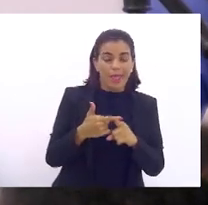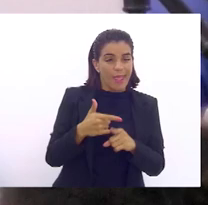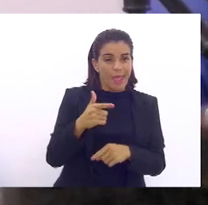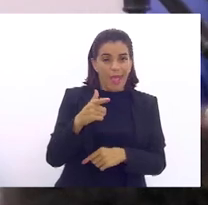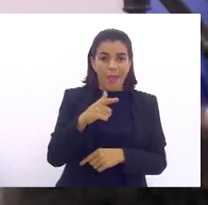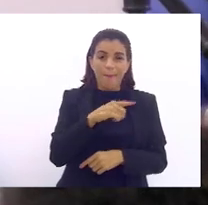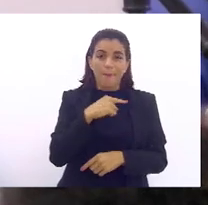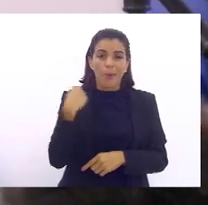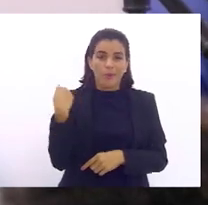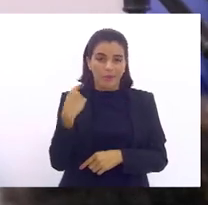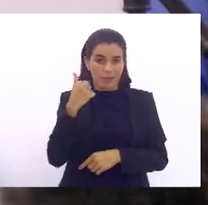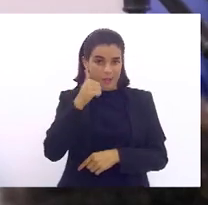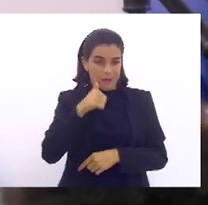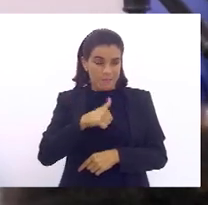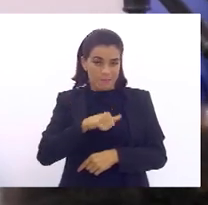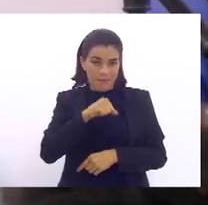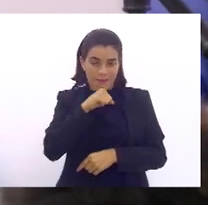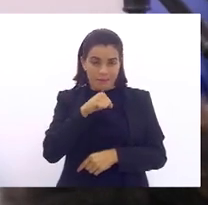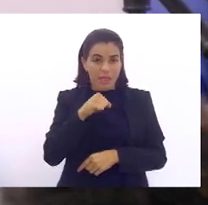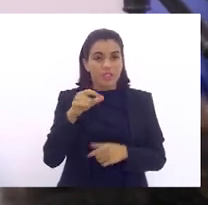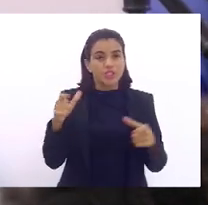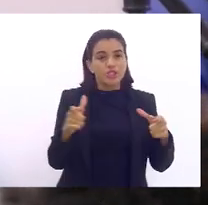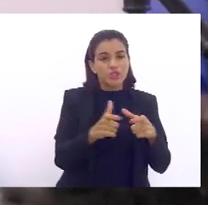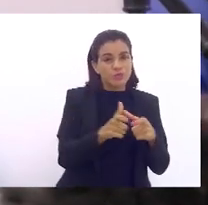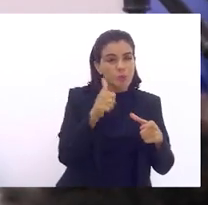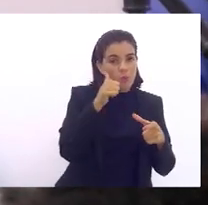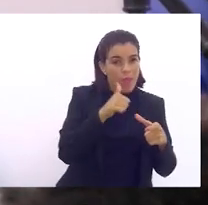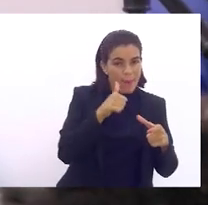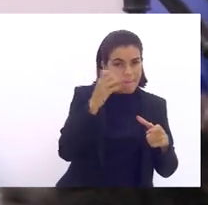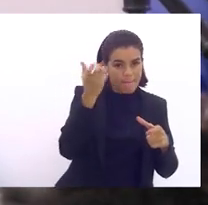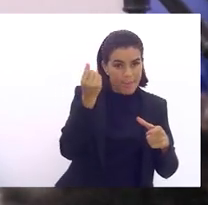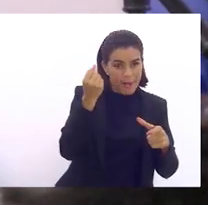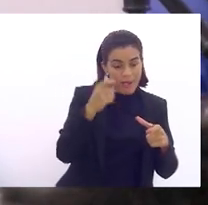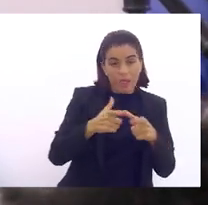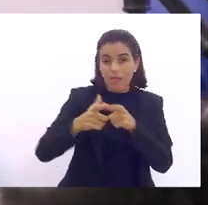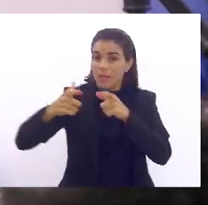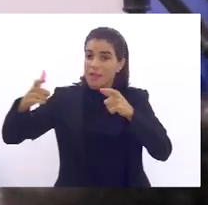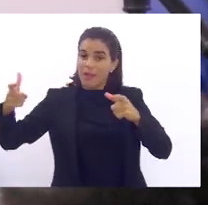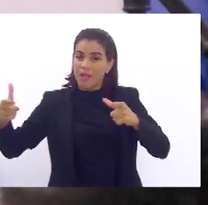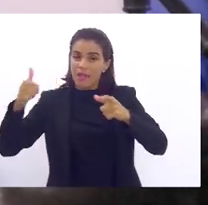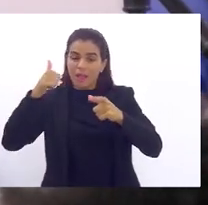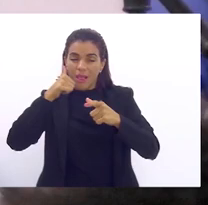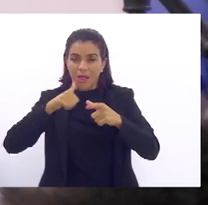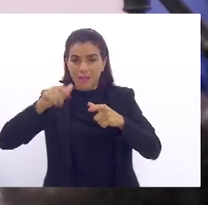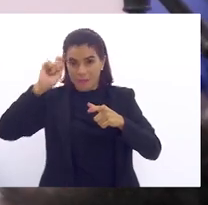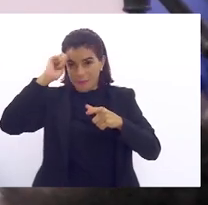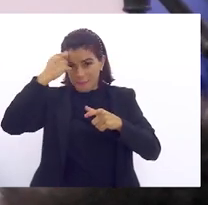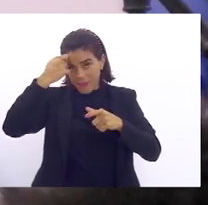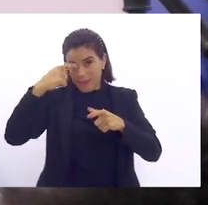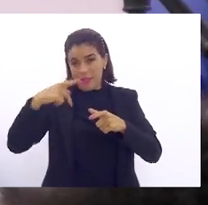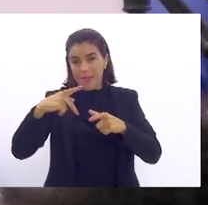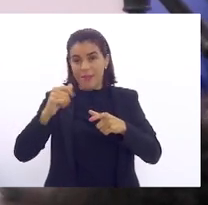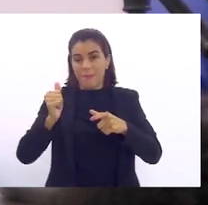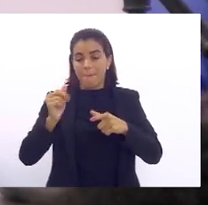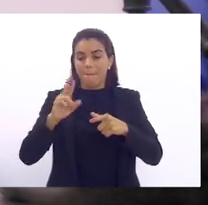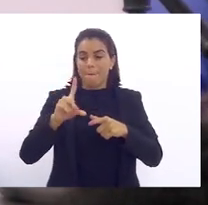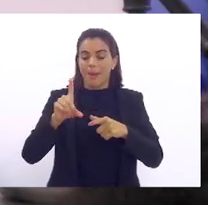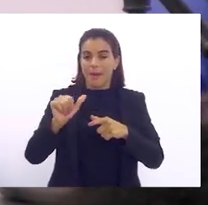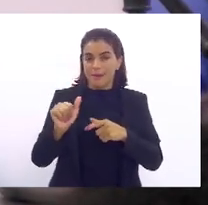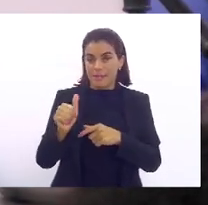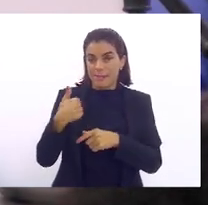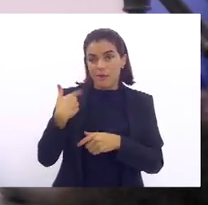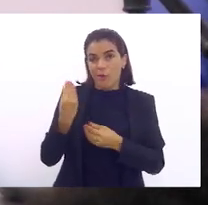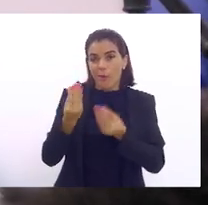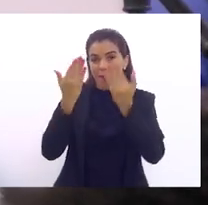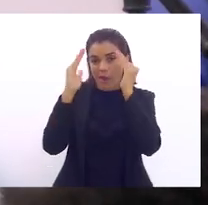diminuiu entre as mulheres brancas e aumentou entre as mulheres pretas ardas né então a gente não pode analisar esse dado de